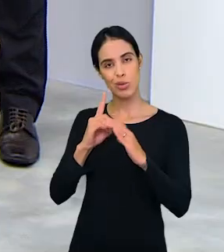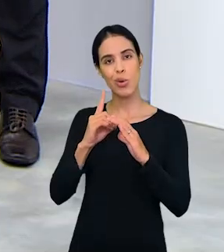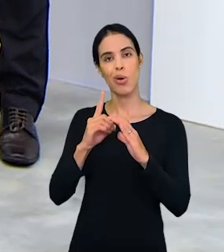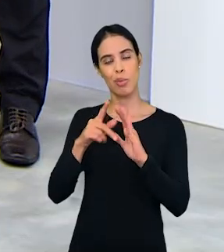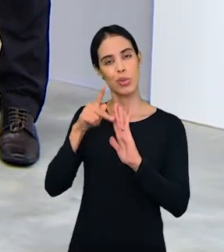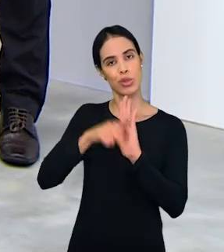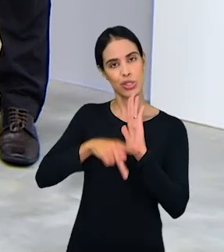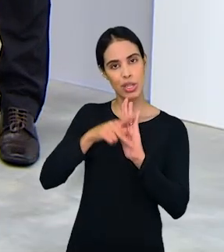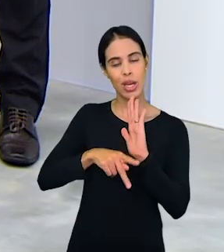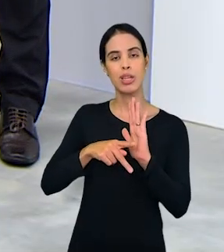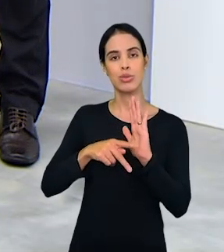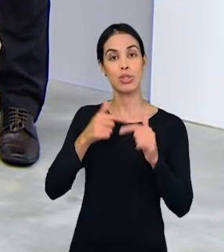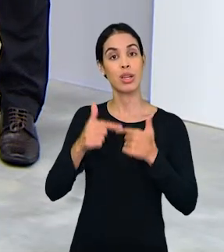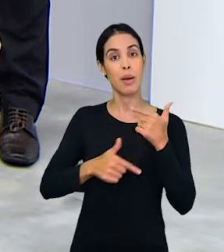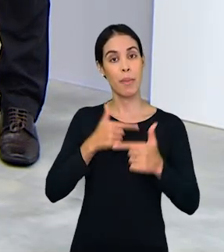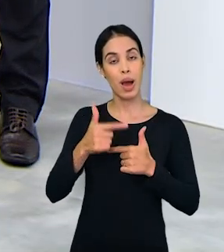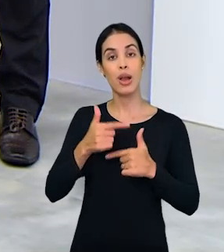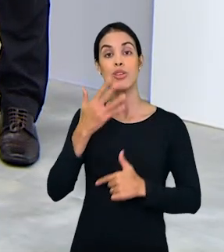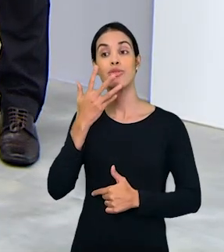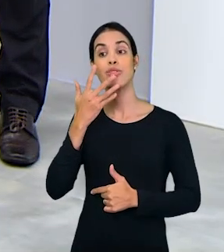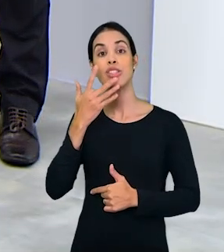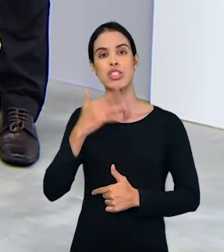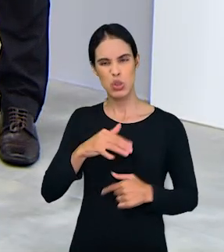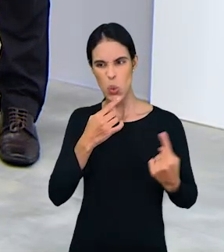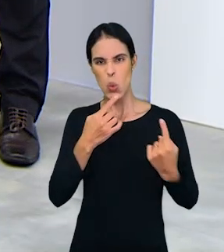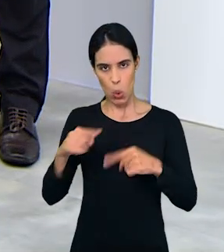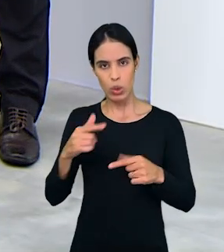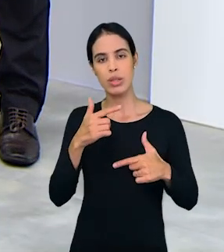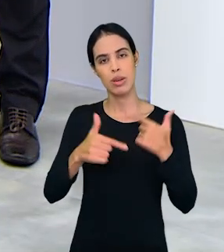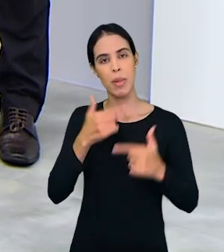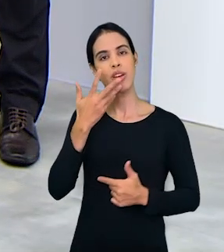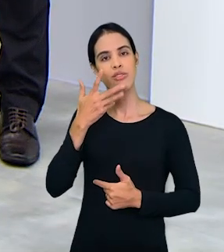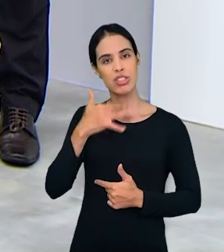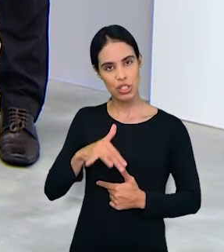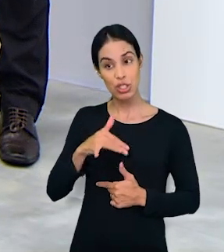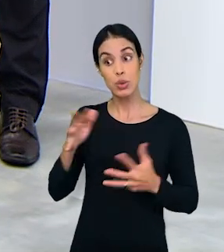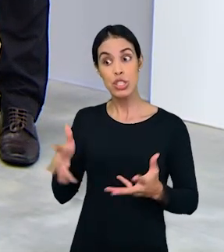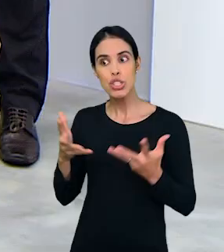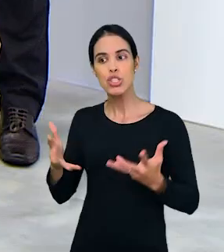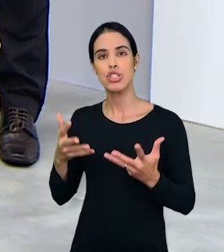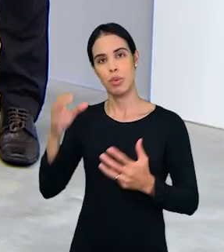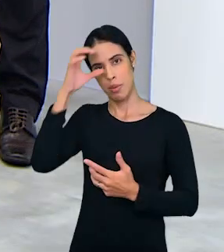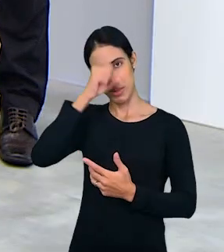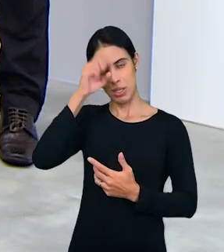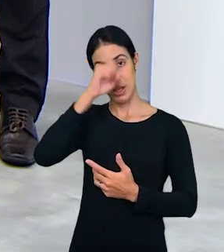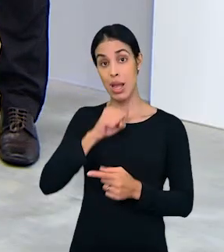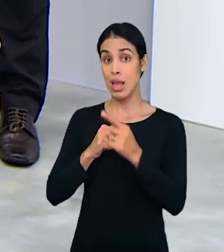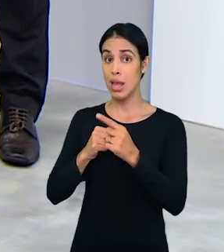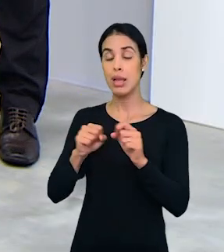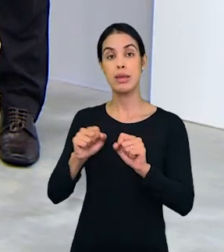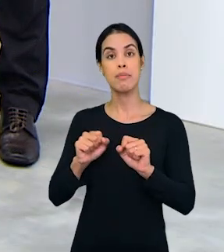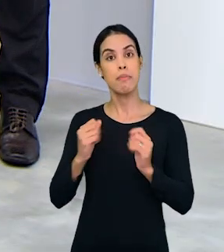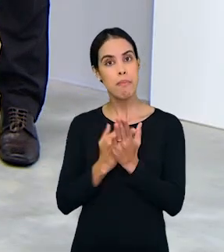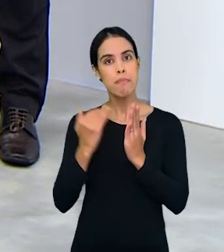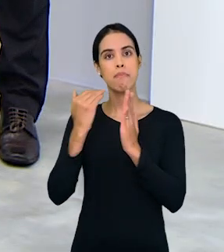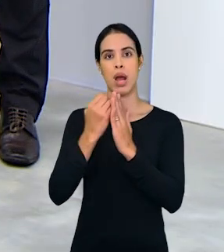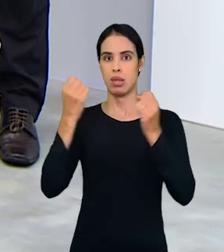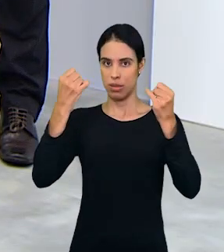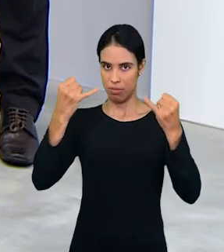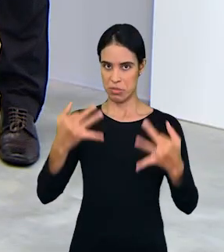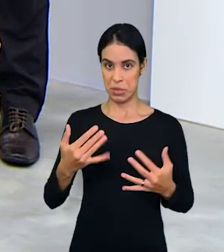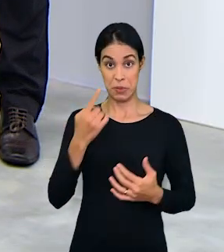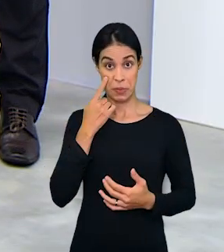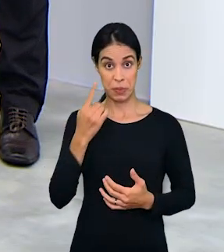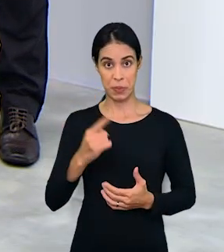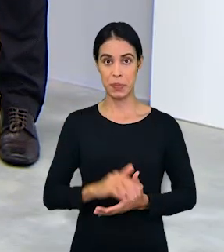de Combate ao Trabalho Infantil e Estímulo à Aprendizagem da Justiça do Trabalho destacou os desafios de enfrentar essa realidade no